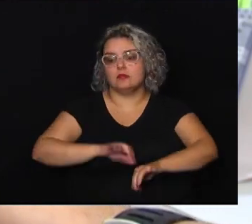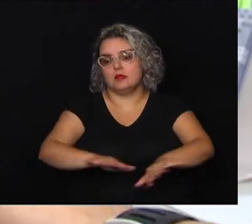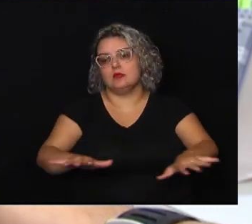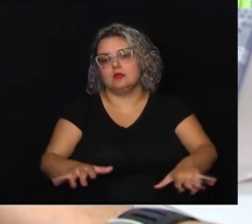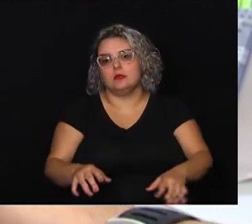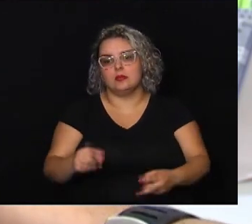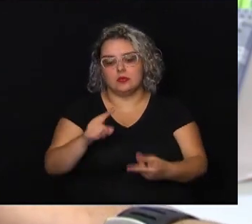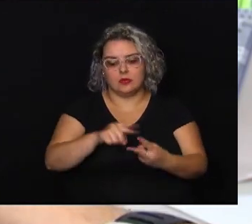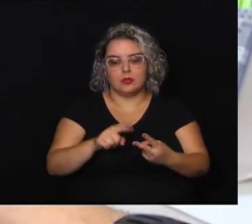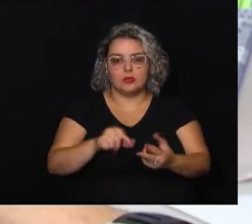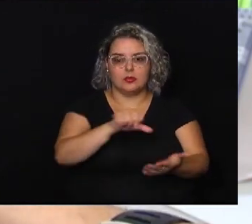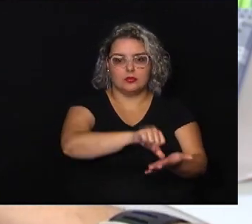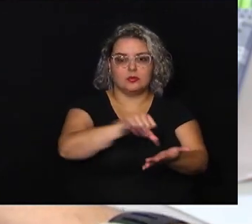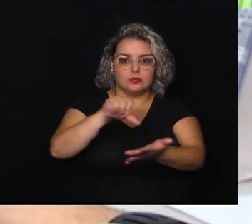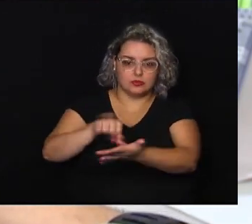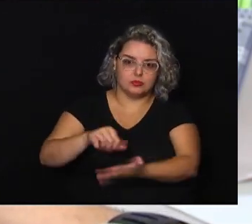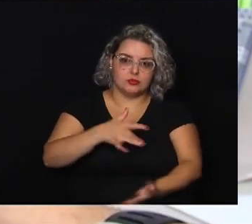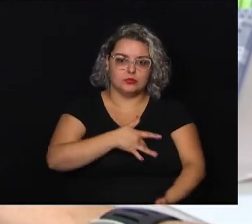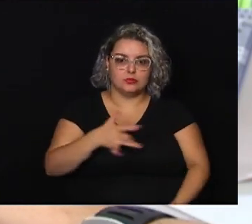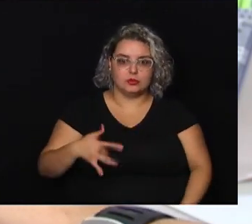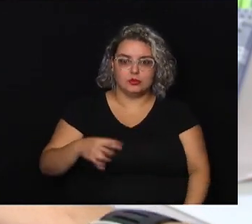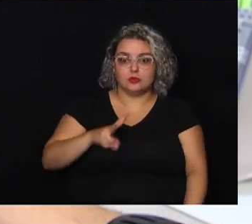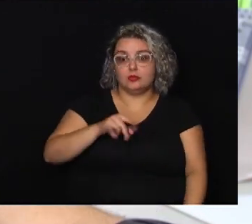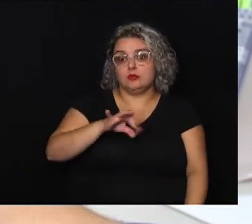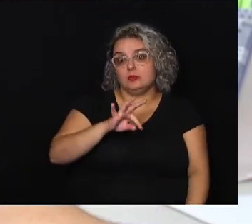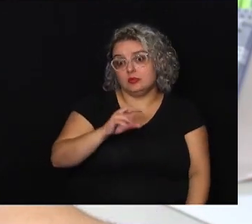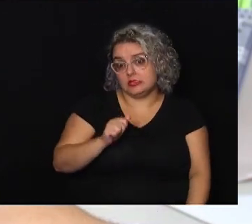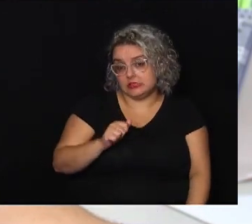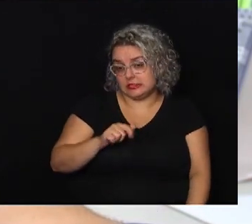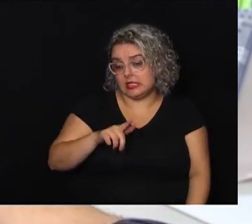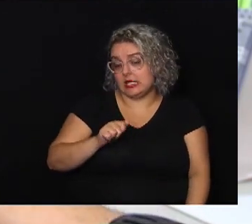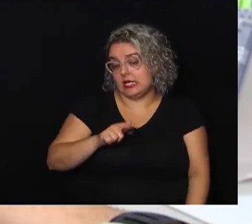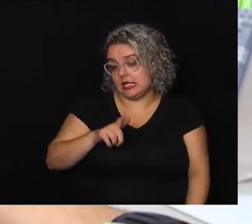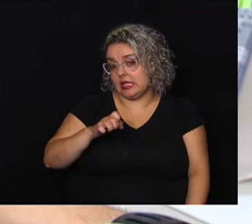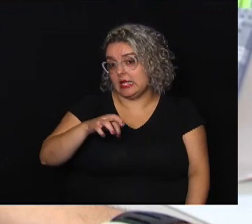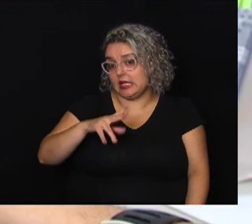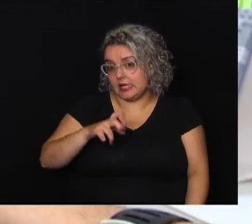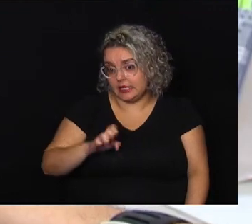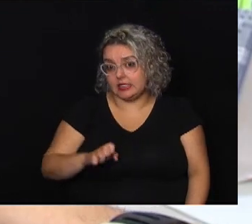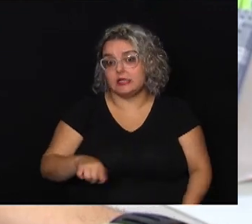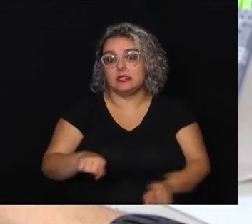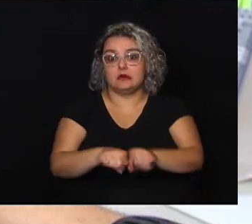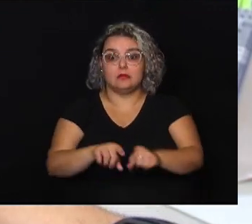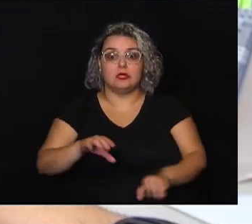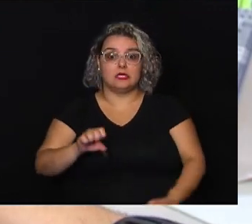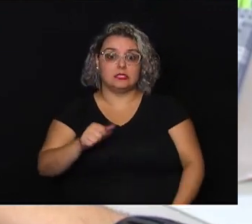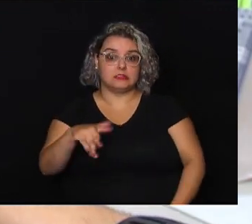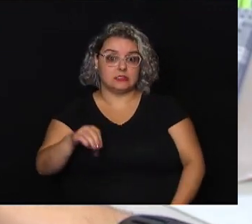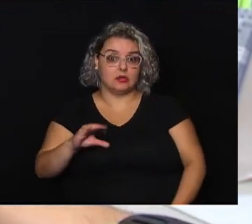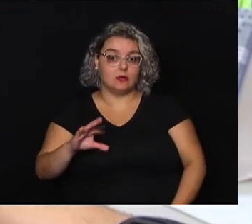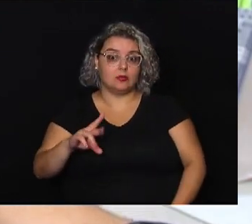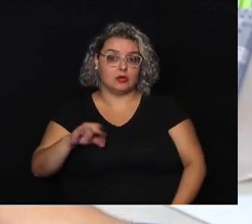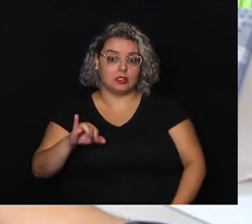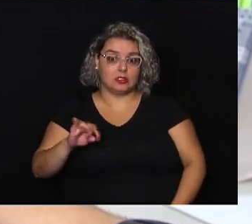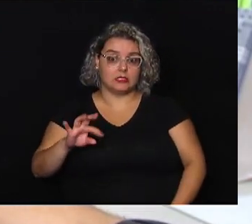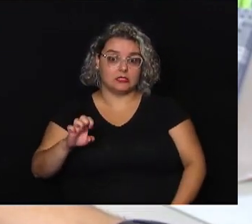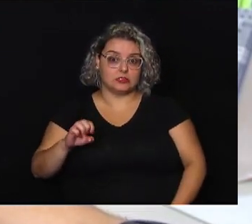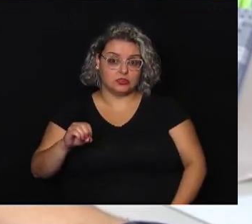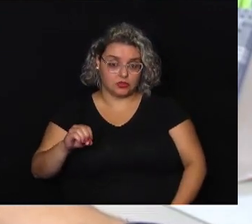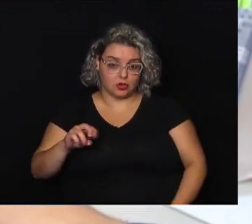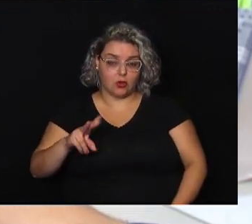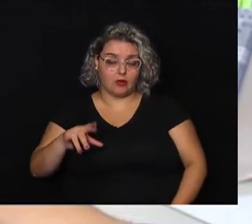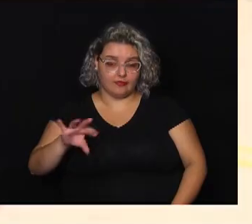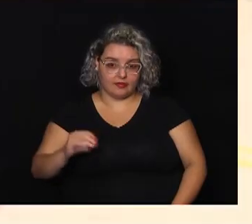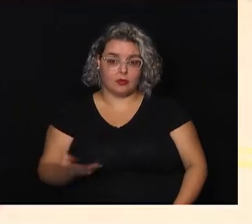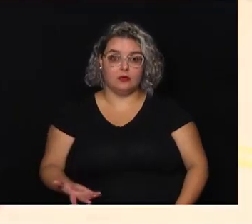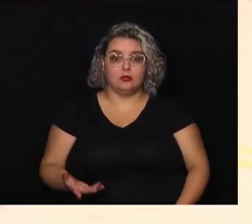2 postos que a gente precisa, que é o posto do Vista Alegre e o São Cristóvão, que estão perto de mim e que a gente está sempre pedindo alguma coisa. Então, a gente está